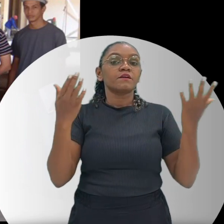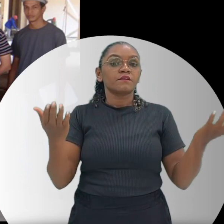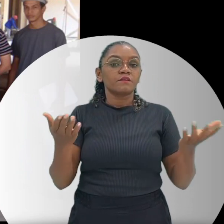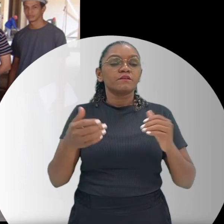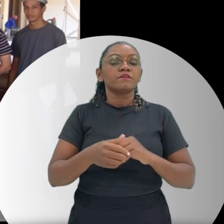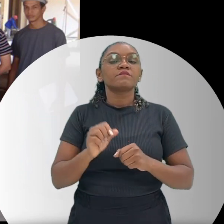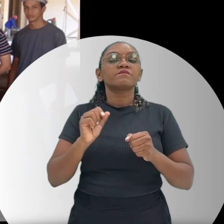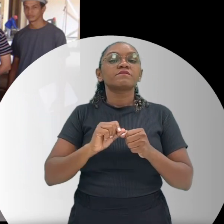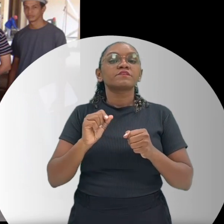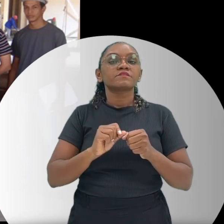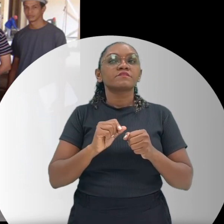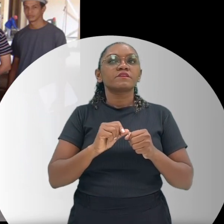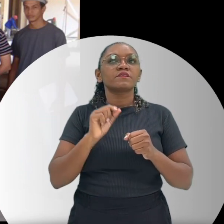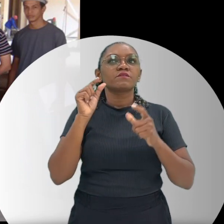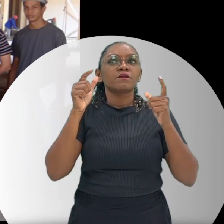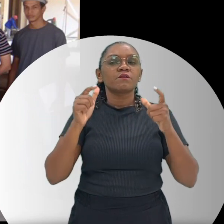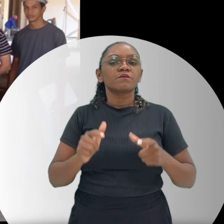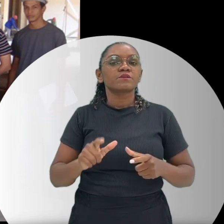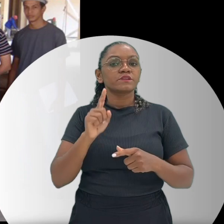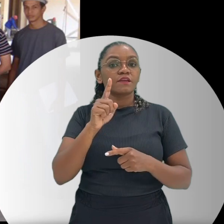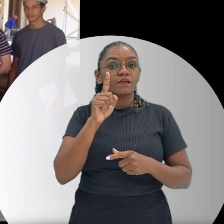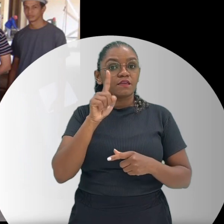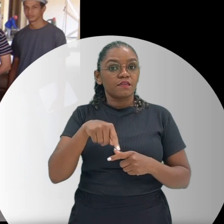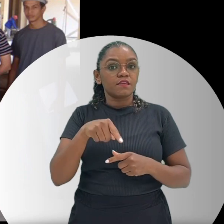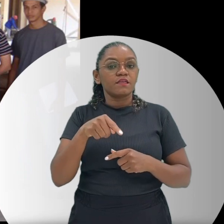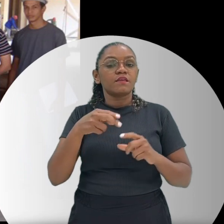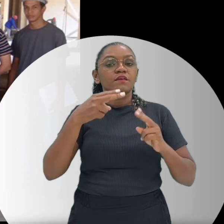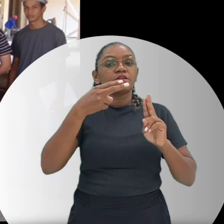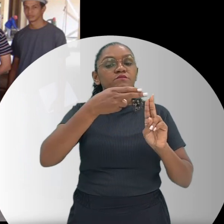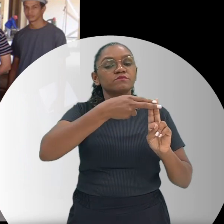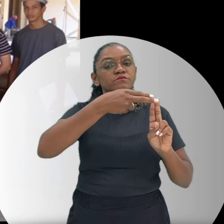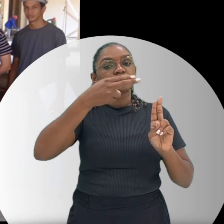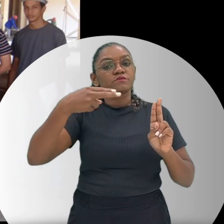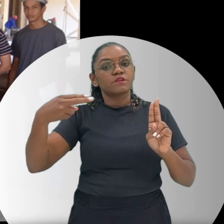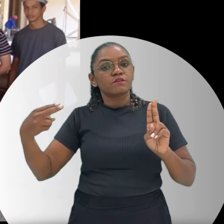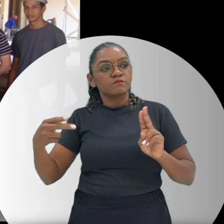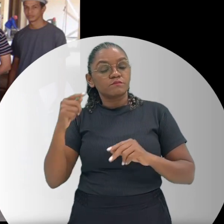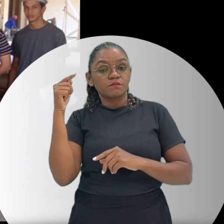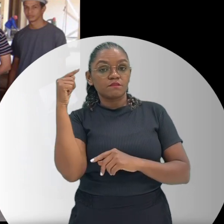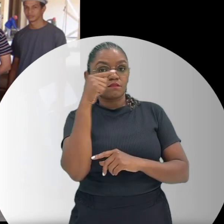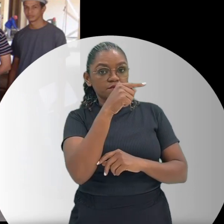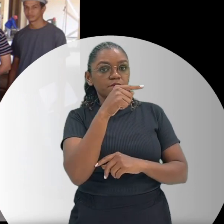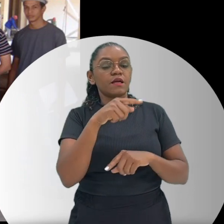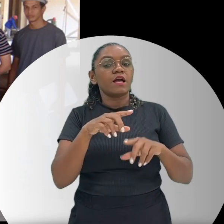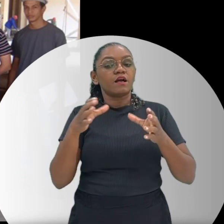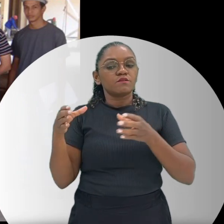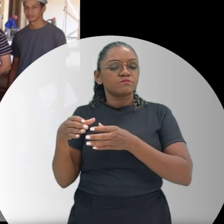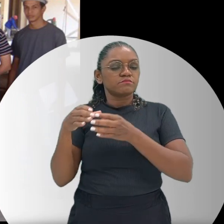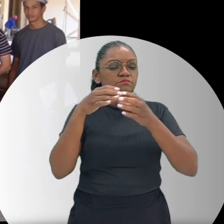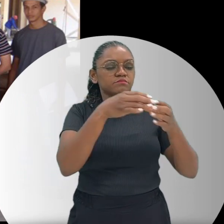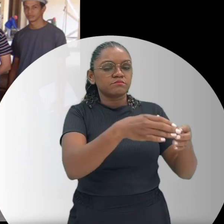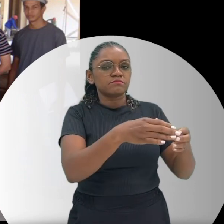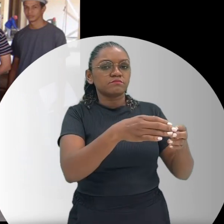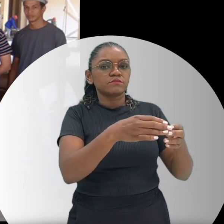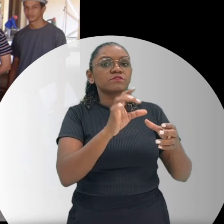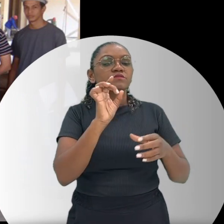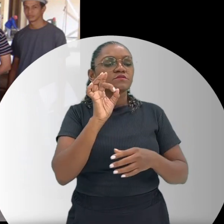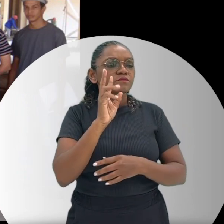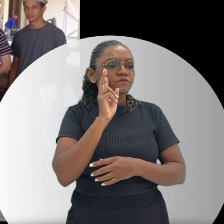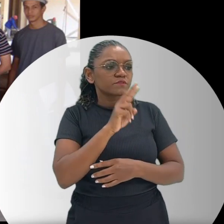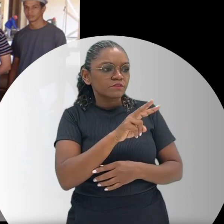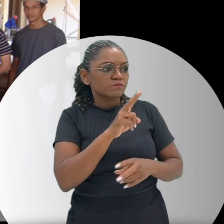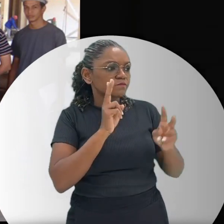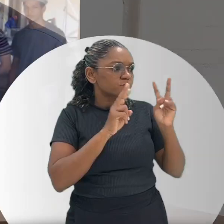exercendo nossas funções lá no que é o Campus Zona Norte hoje. E esse momento era a equipe que estava visitando já pensando em se instalar na unidade.